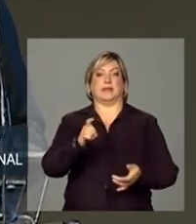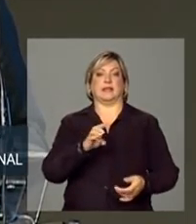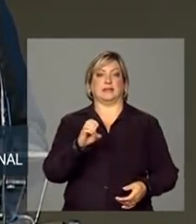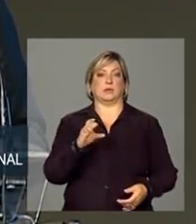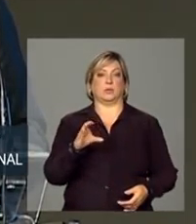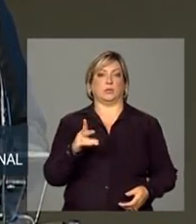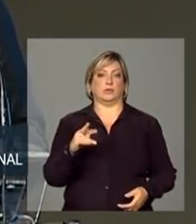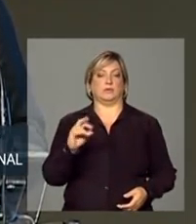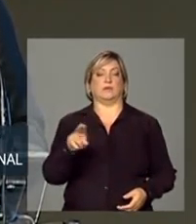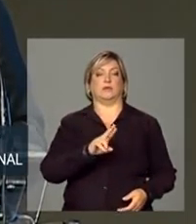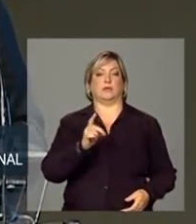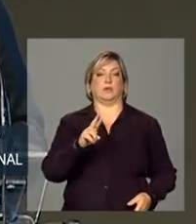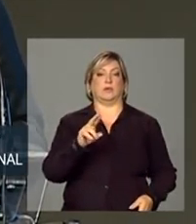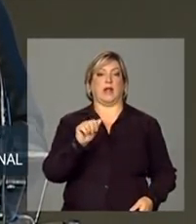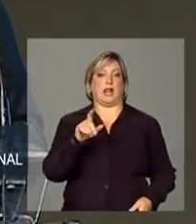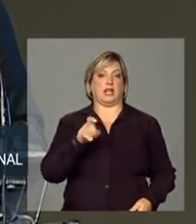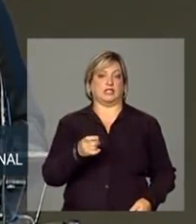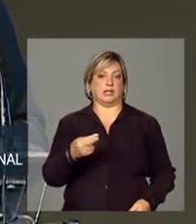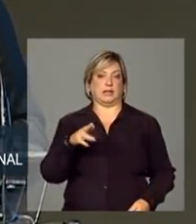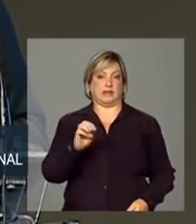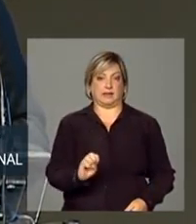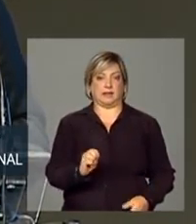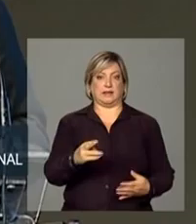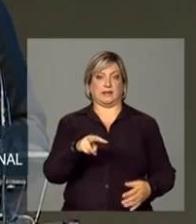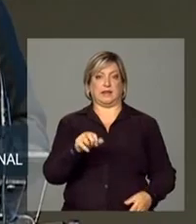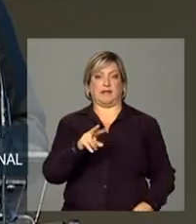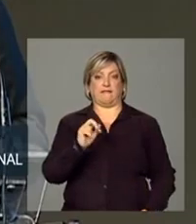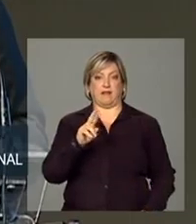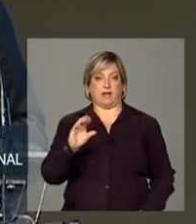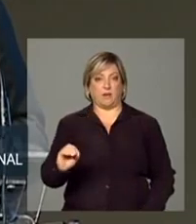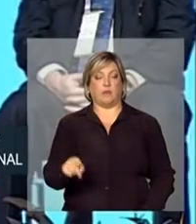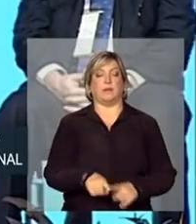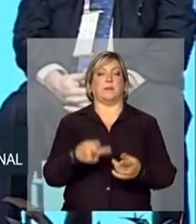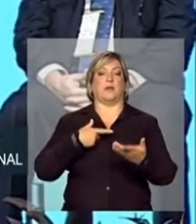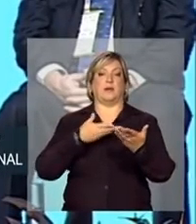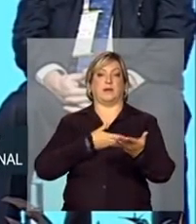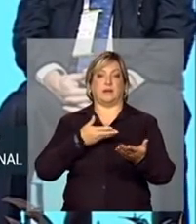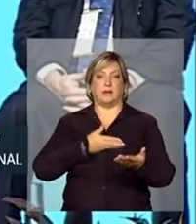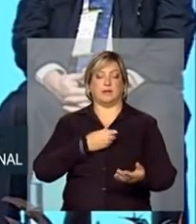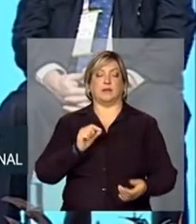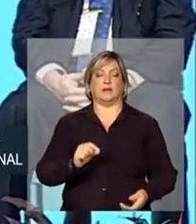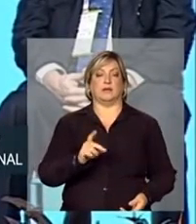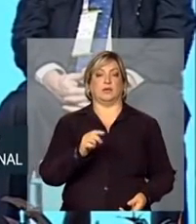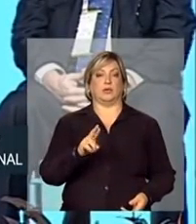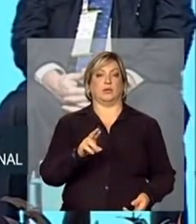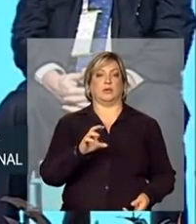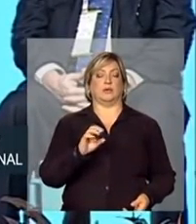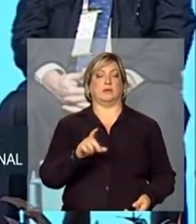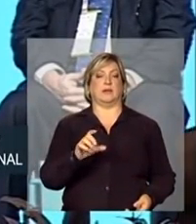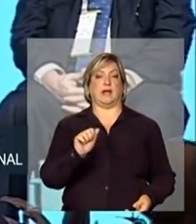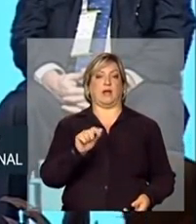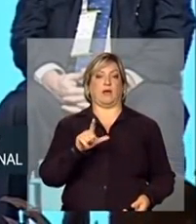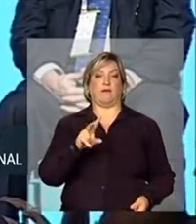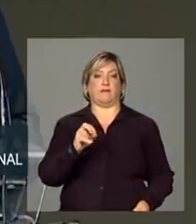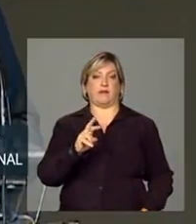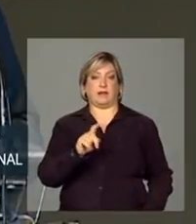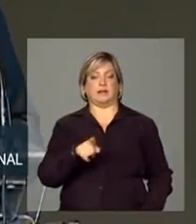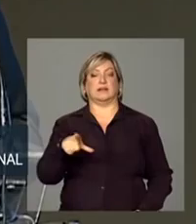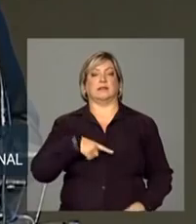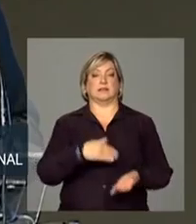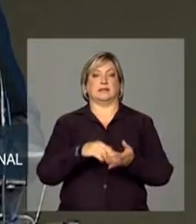Moraes, a presidência da Agência Goiana de Desenvolvimento Regional, Leda Borges, saudar